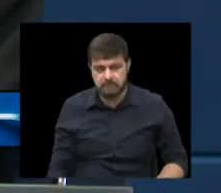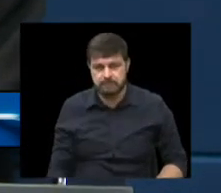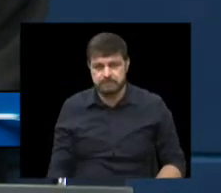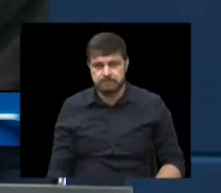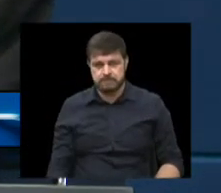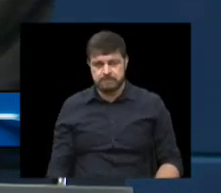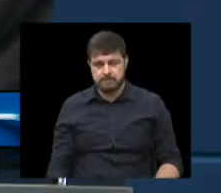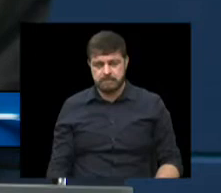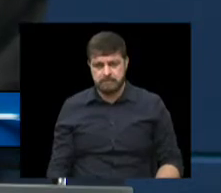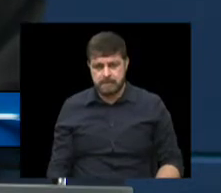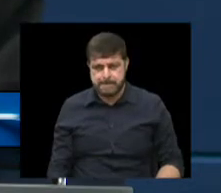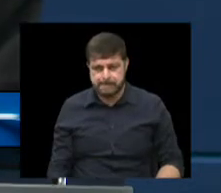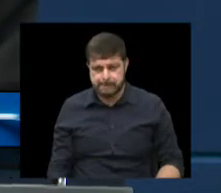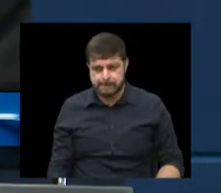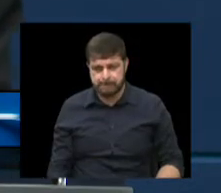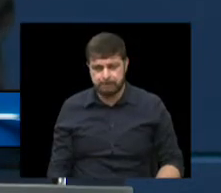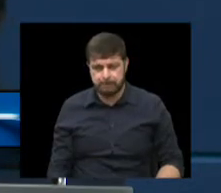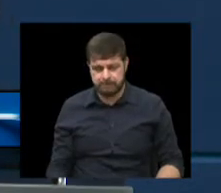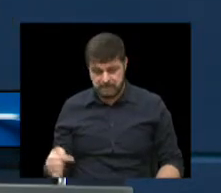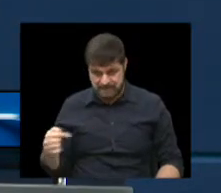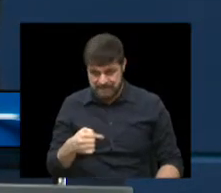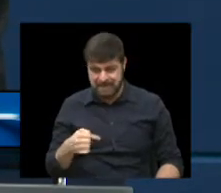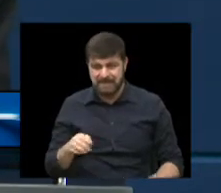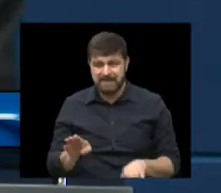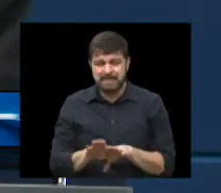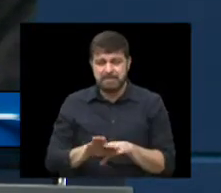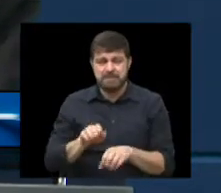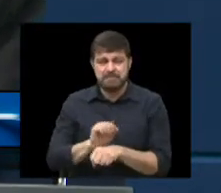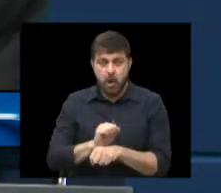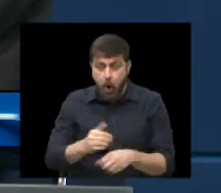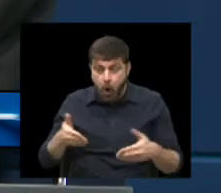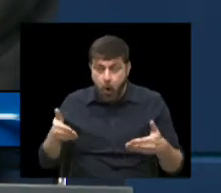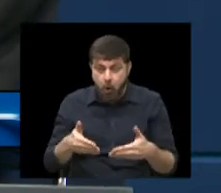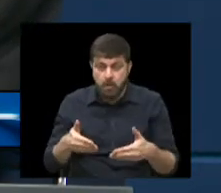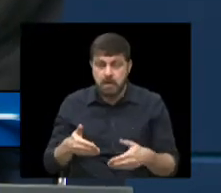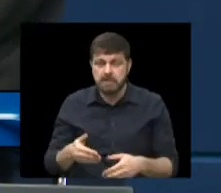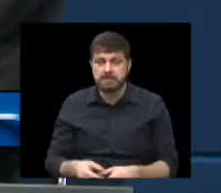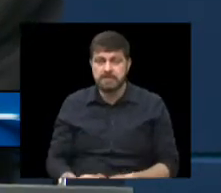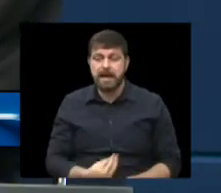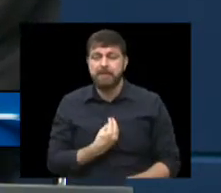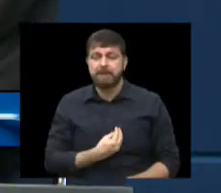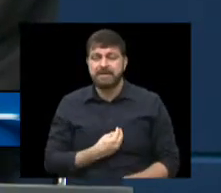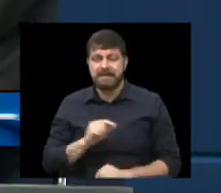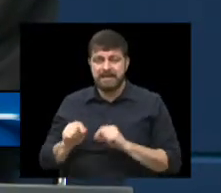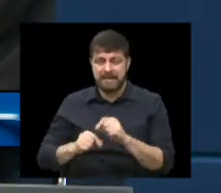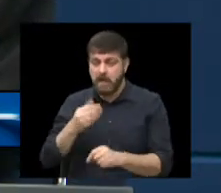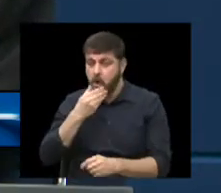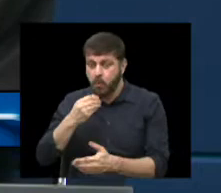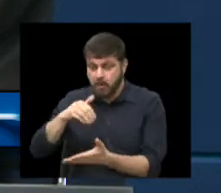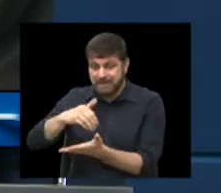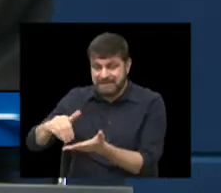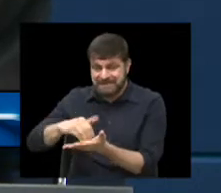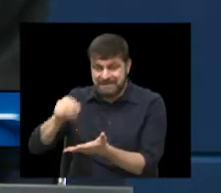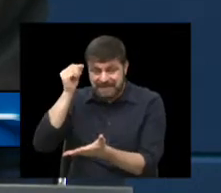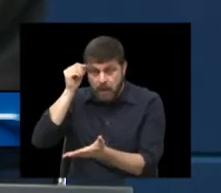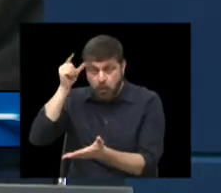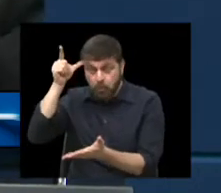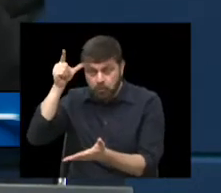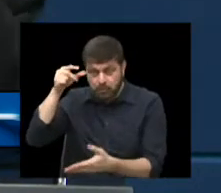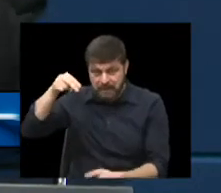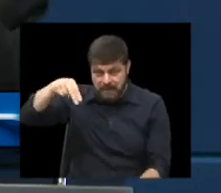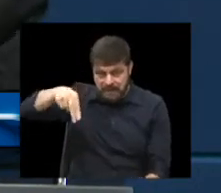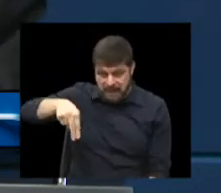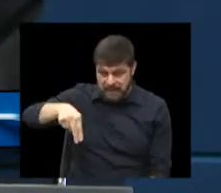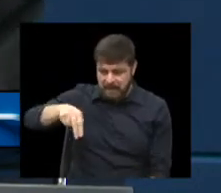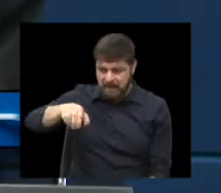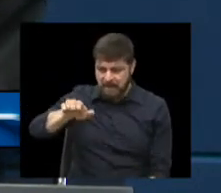Educação, e era para ter recebido no dia de hoje o secretário de Cultura, Ney Carrasco, o vereador professor Alberto.